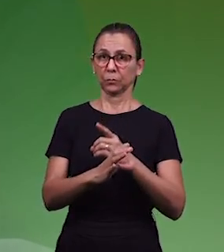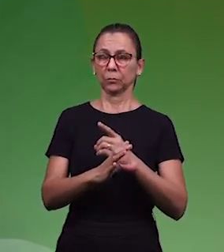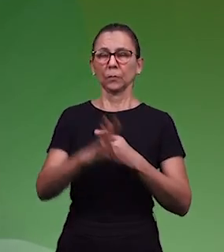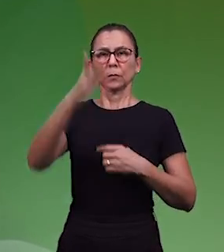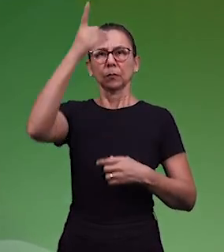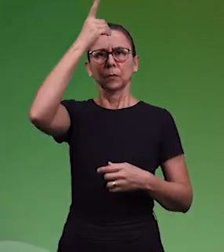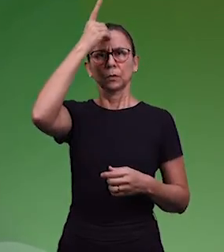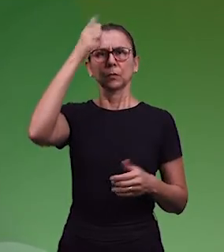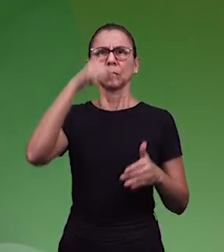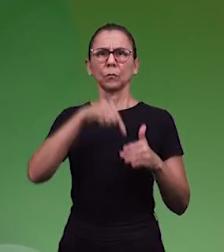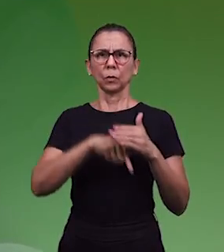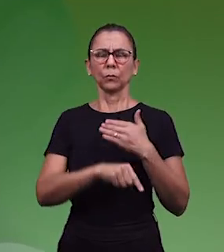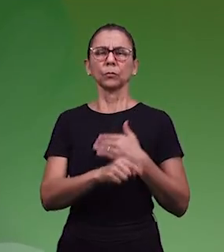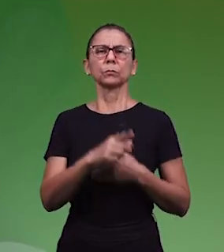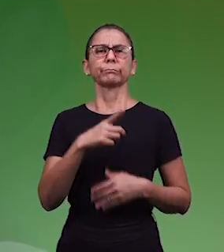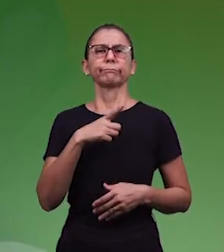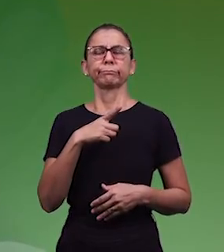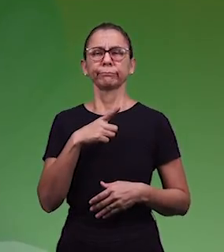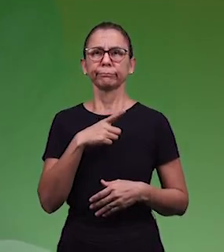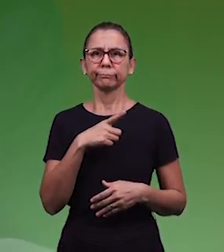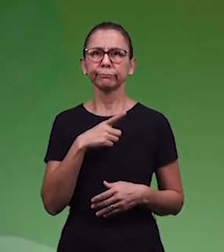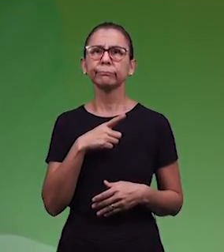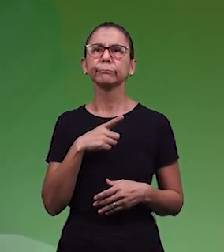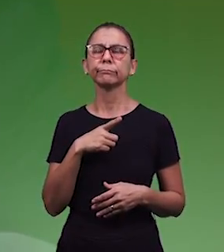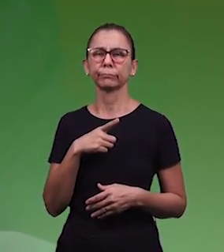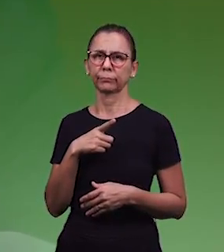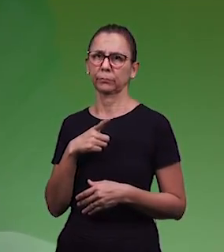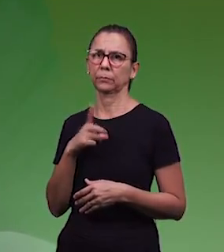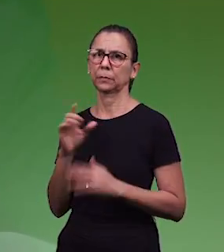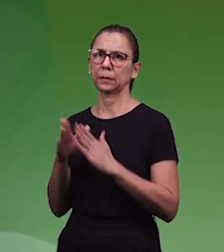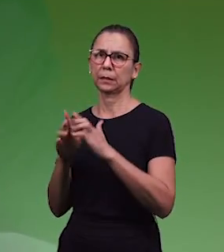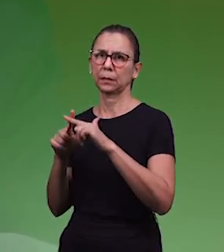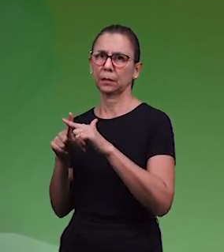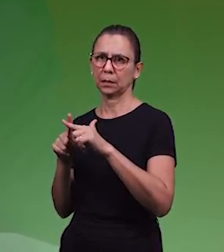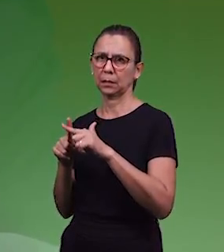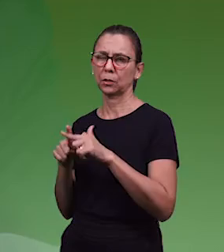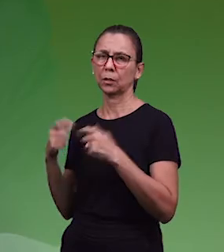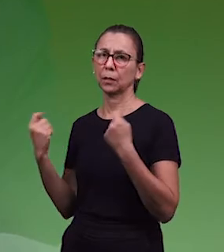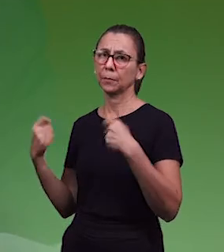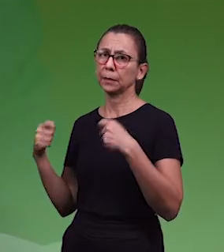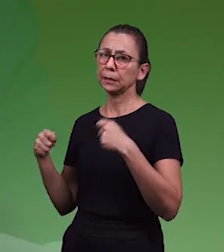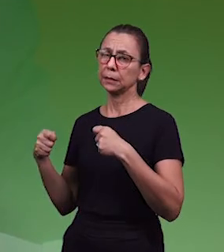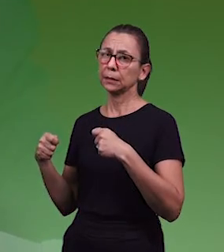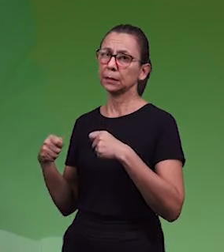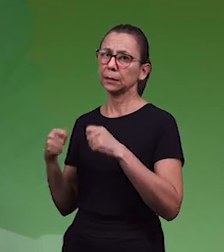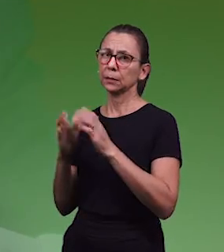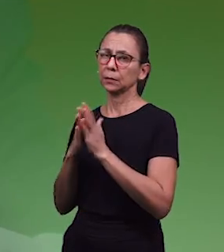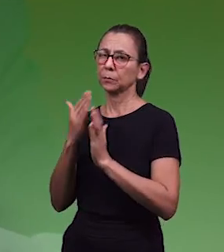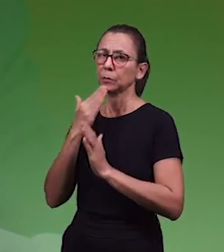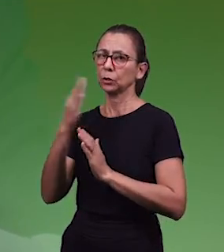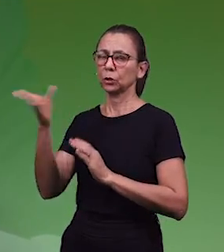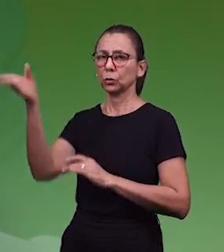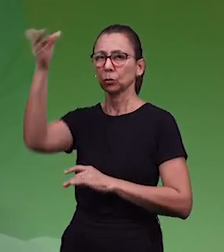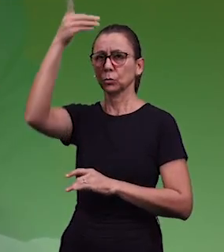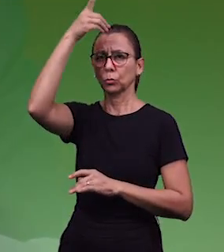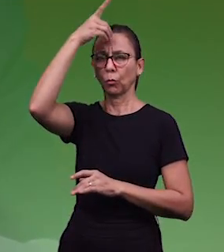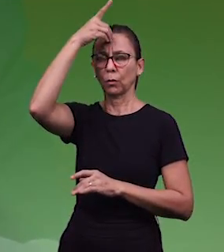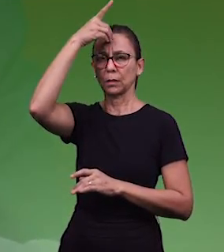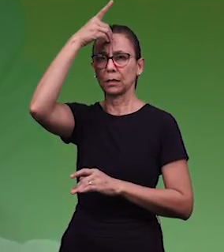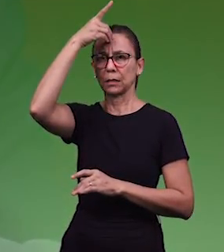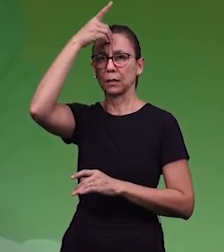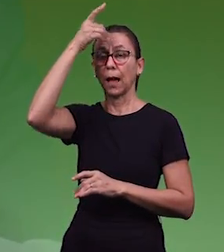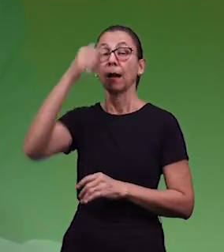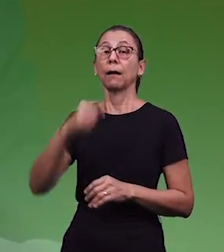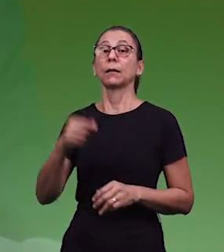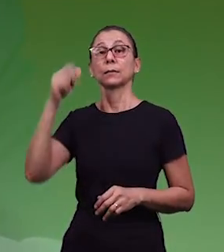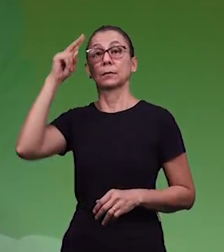profundidade. E a igreja precisa buscar esta profundidade nos dons espirituais. Lembrando que o profeta é